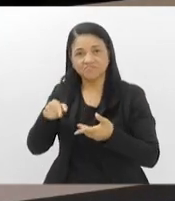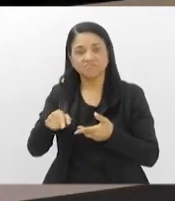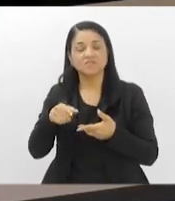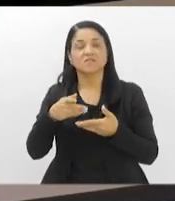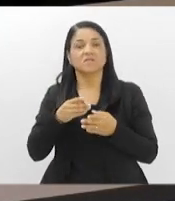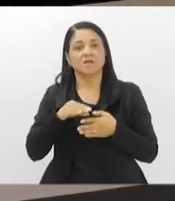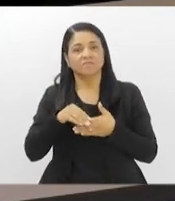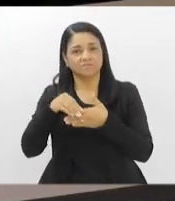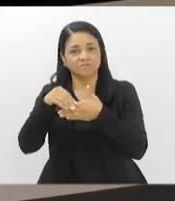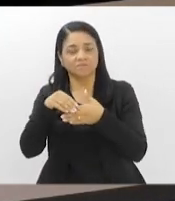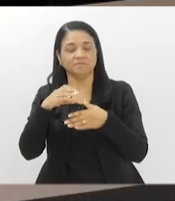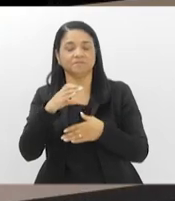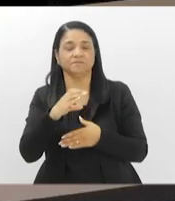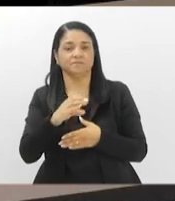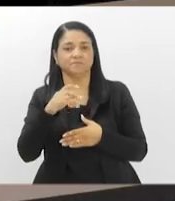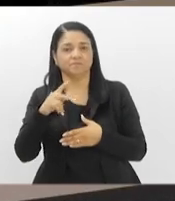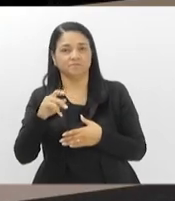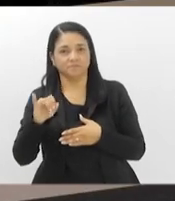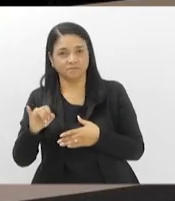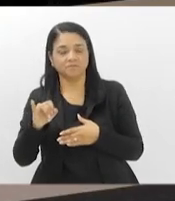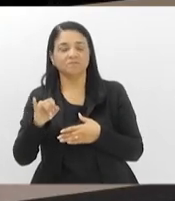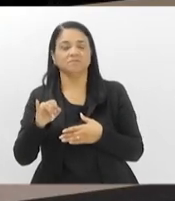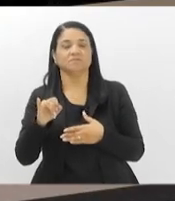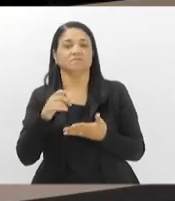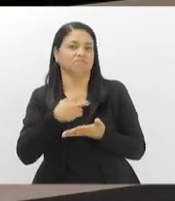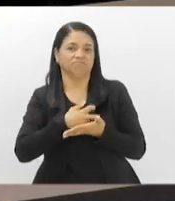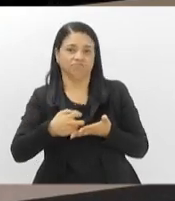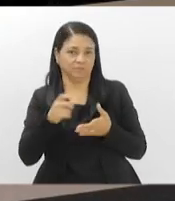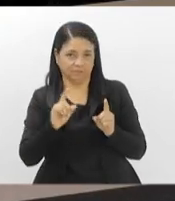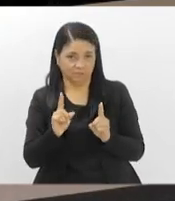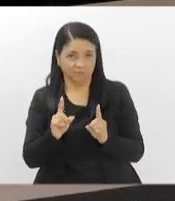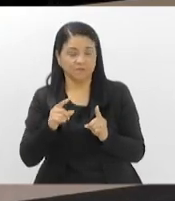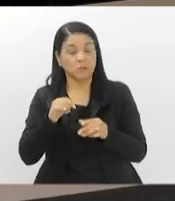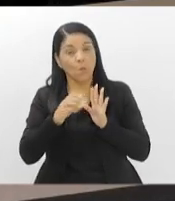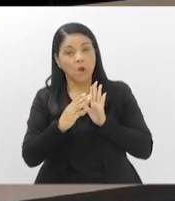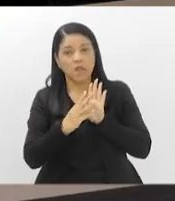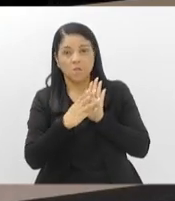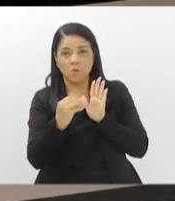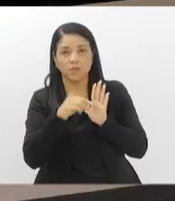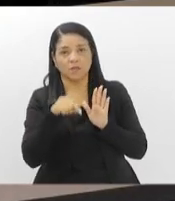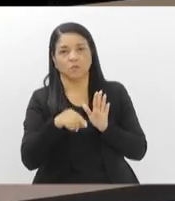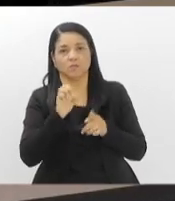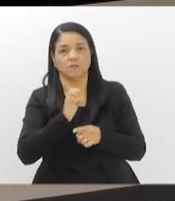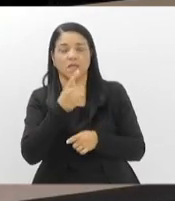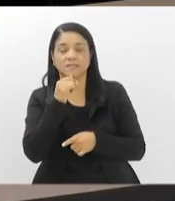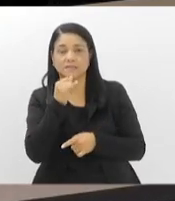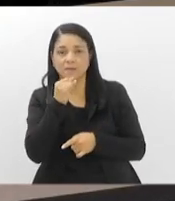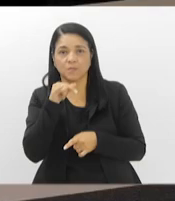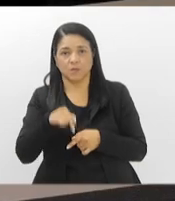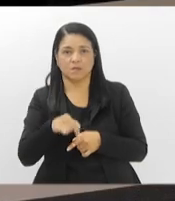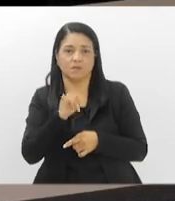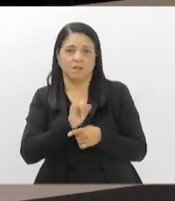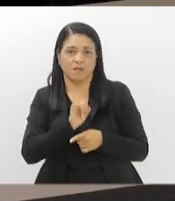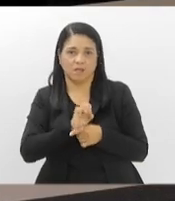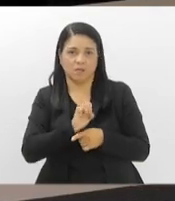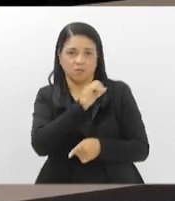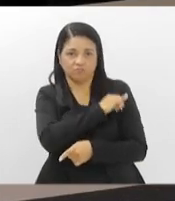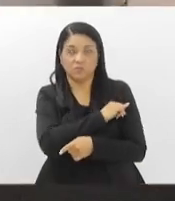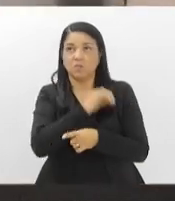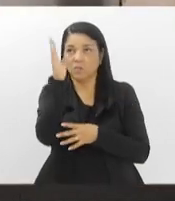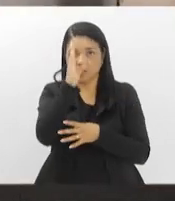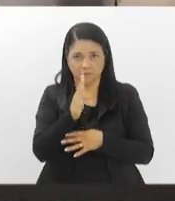não vai ser nenhum caças Bruxas pelo contrário vai ser uma um exemplo da do Rio de Janeiro pro Brasil inteiro Presidente eu só